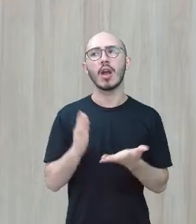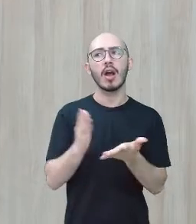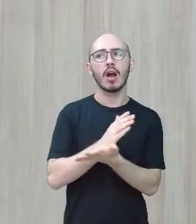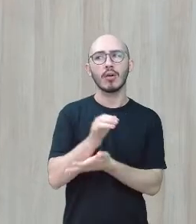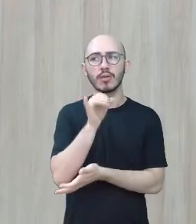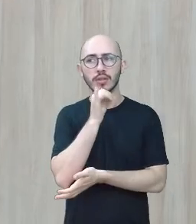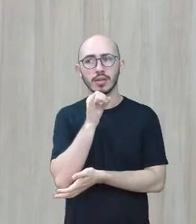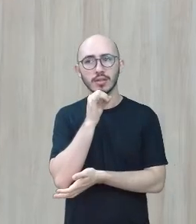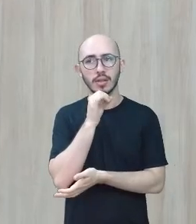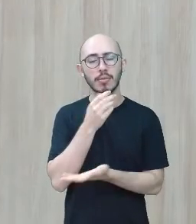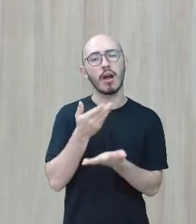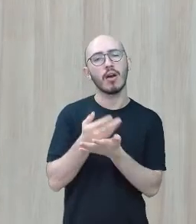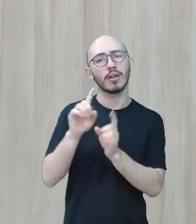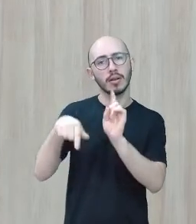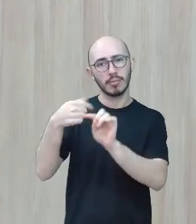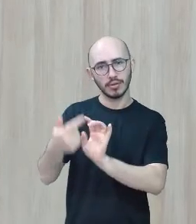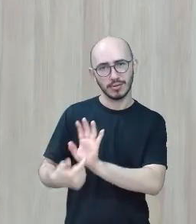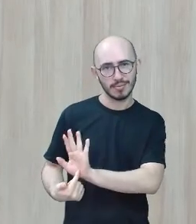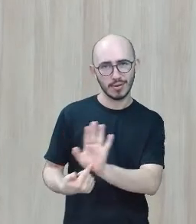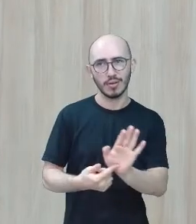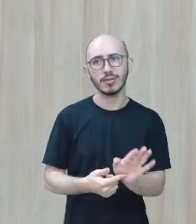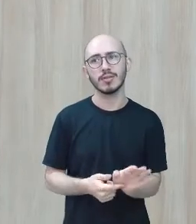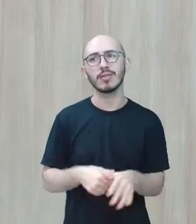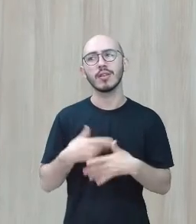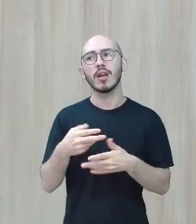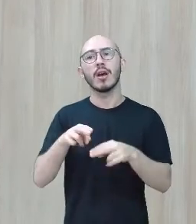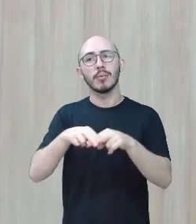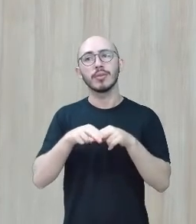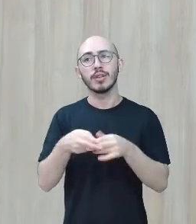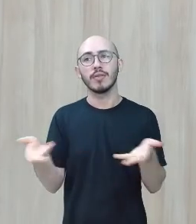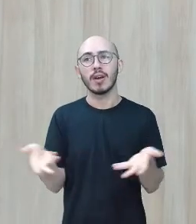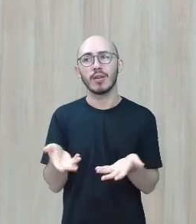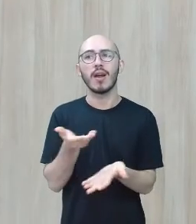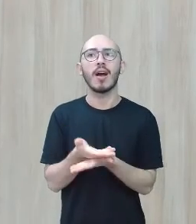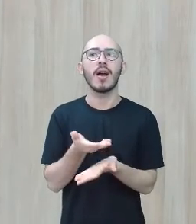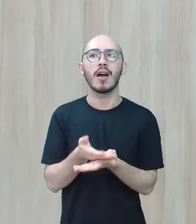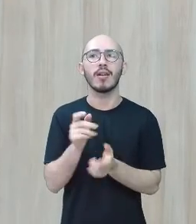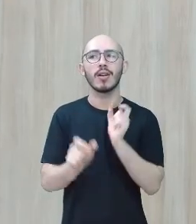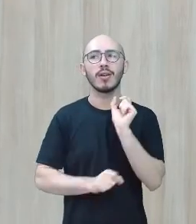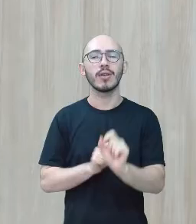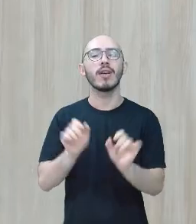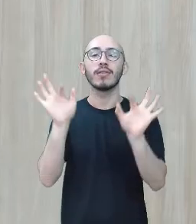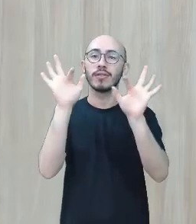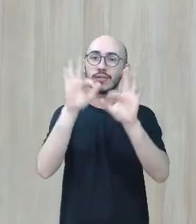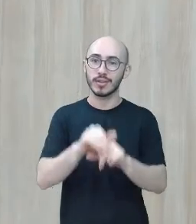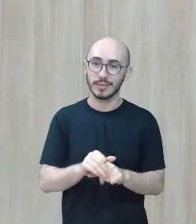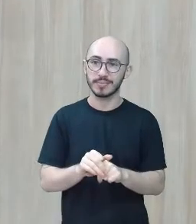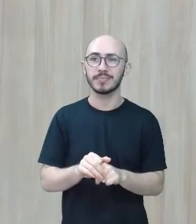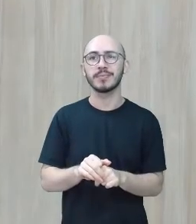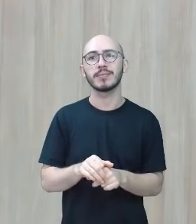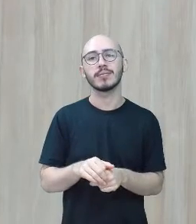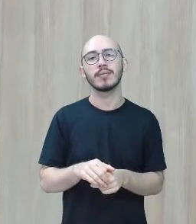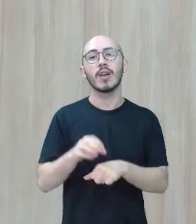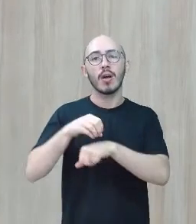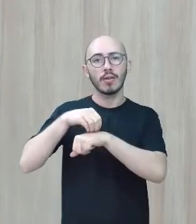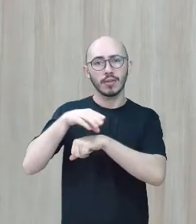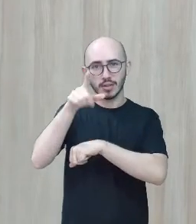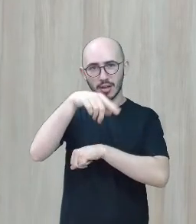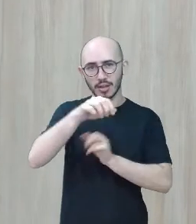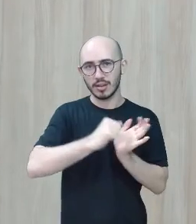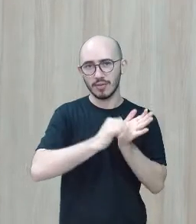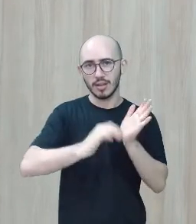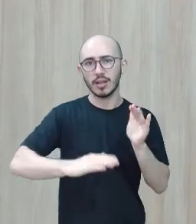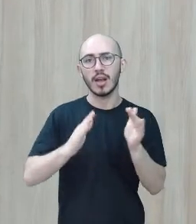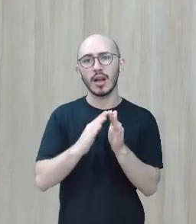exemplos que eu retomarei na próxima aula, porque, infelizmente, nossa aula, né, acabou o nosso tempo. Para casa, eu queria muito que